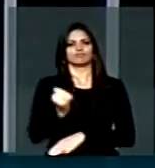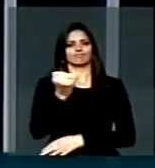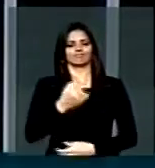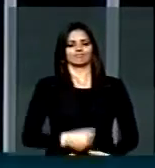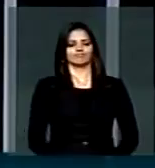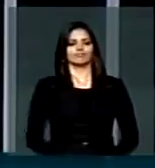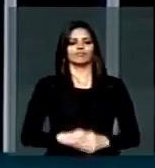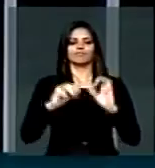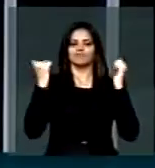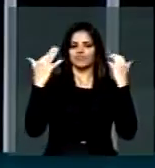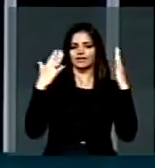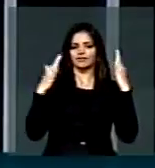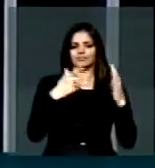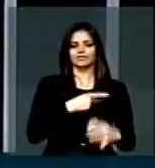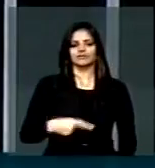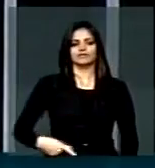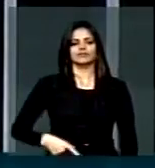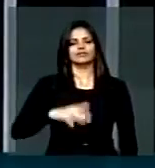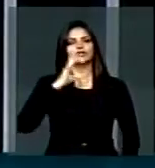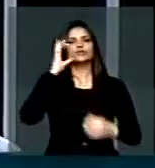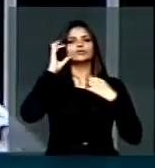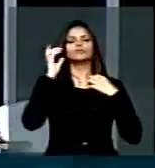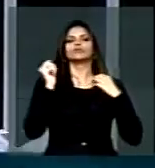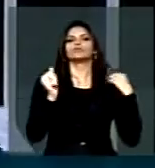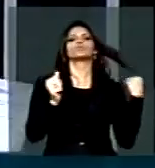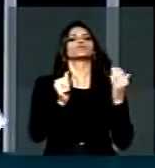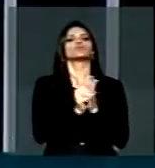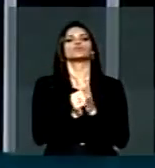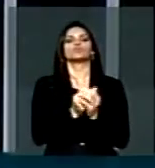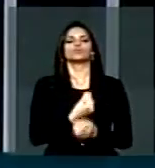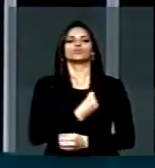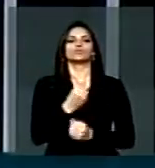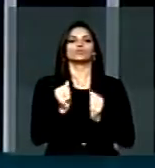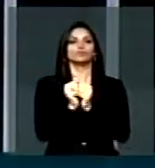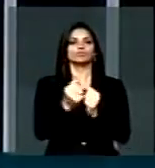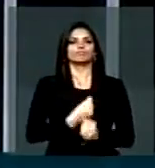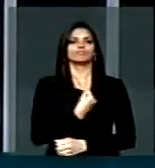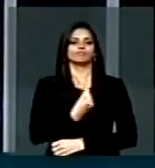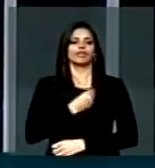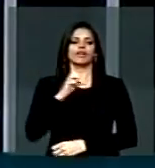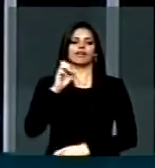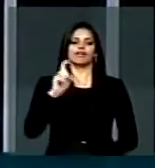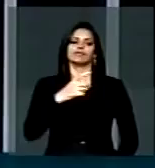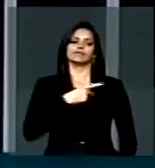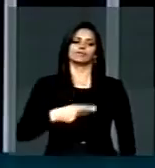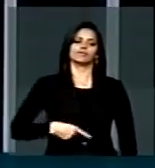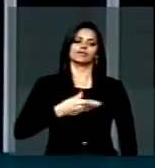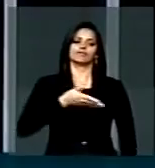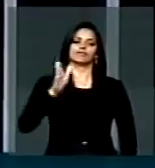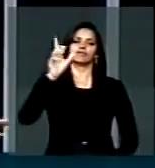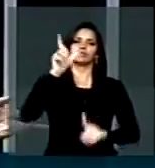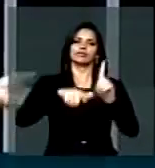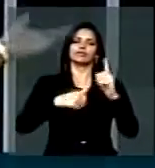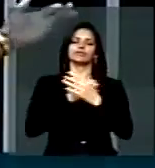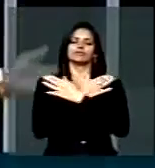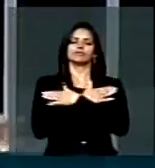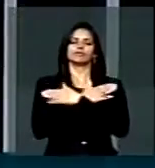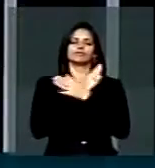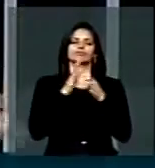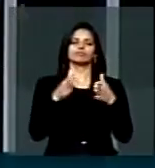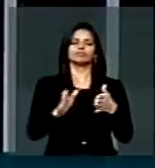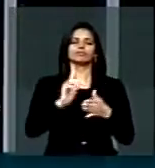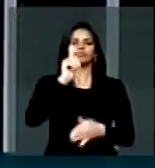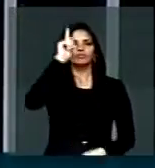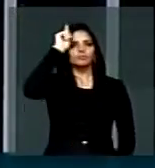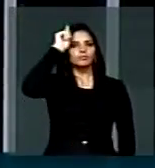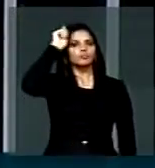oportunidades. Parabéns, presidenta Dilma, por estar presente com os demais ex-presidentes, aquela grande solenidade